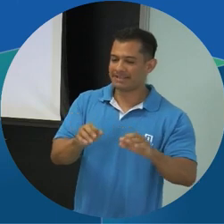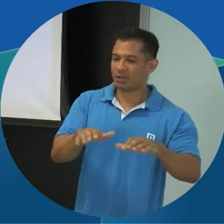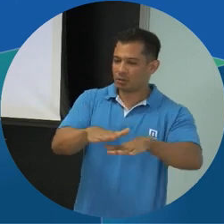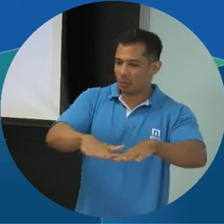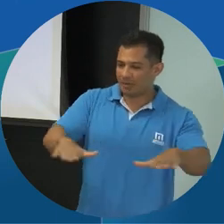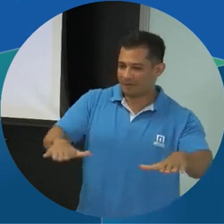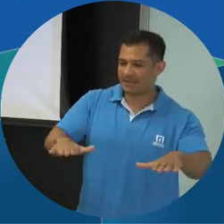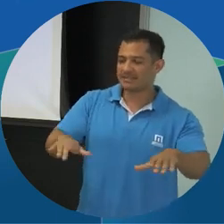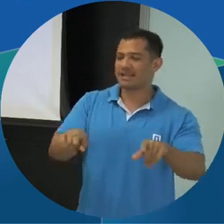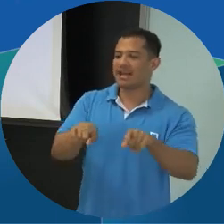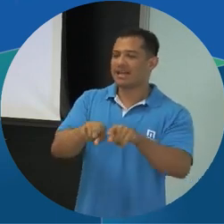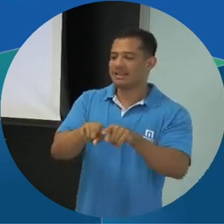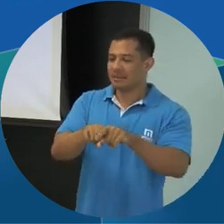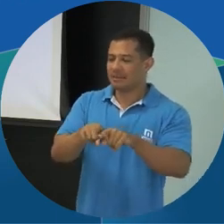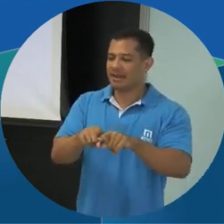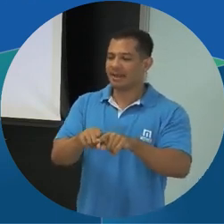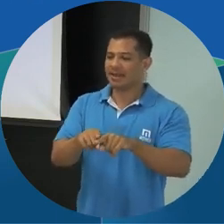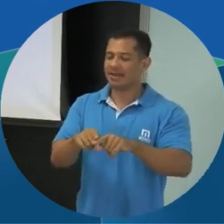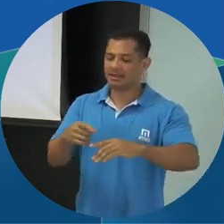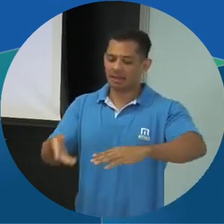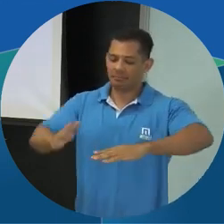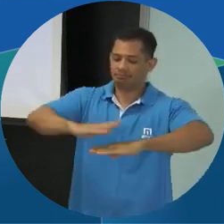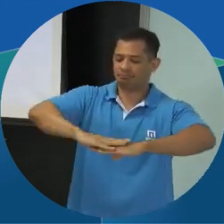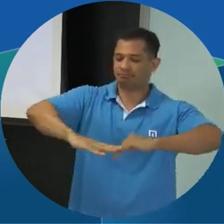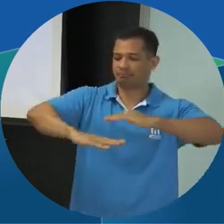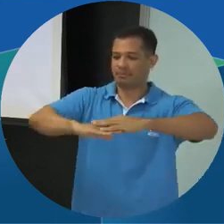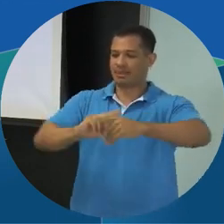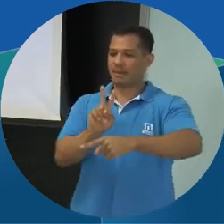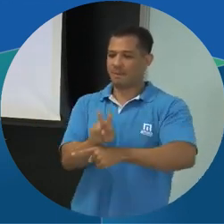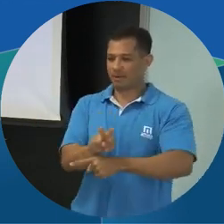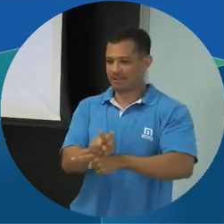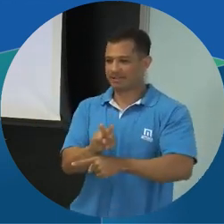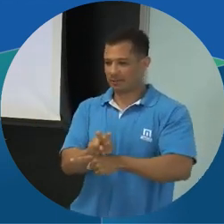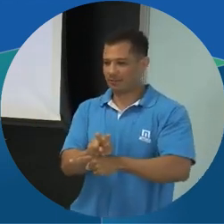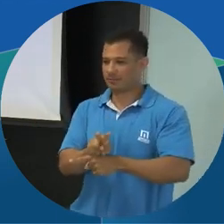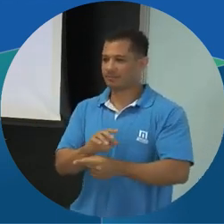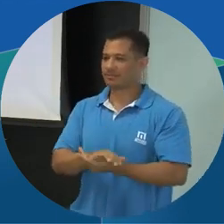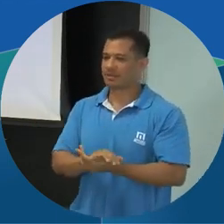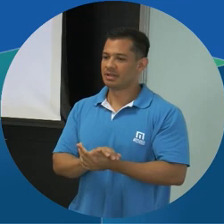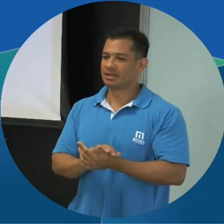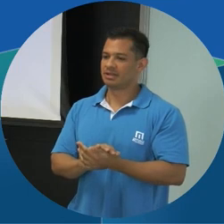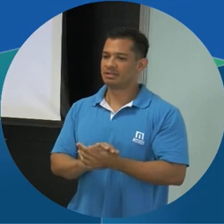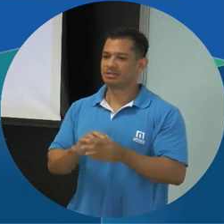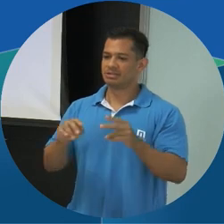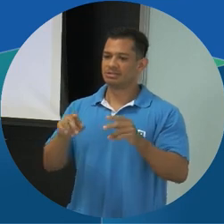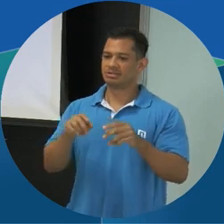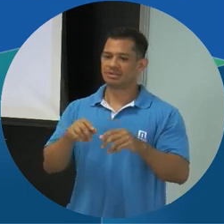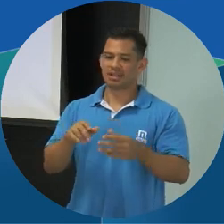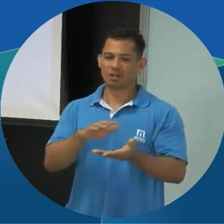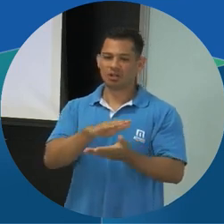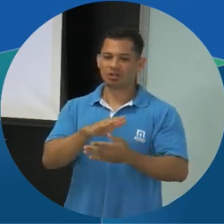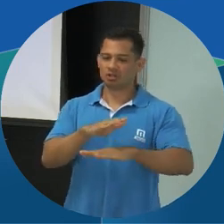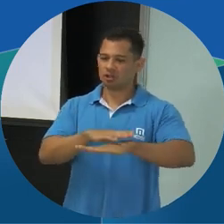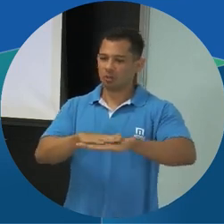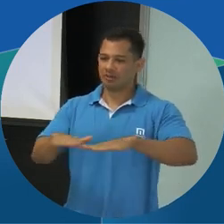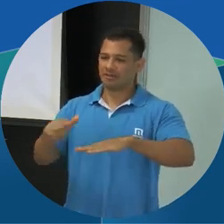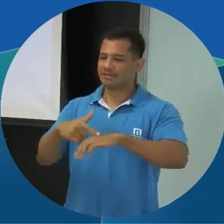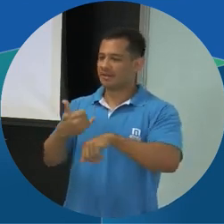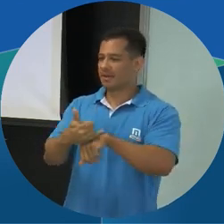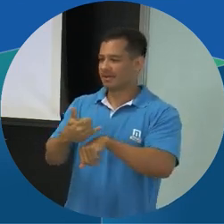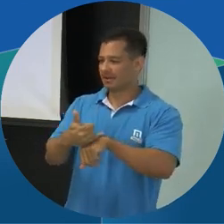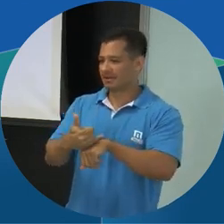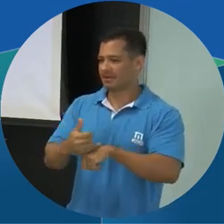aplicação de recobrimento para proteção, né, de superfícies metálicas. Tá?